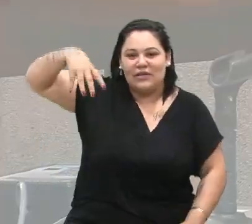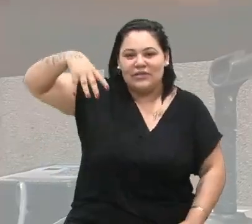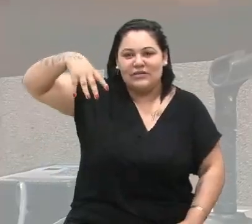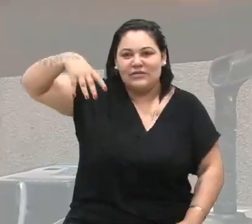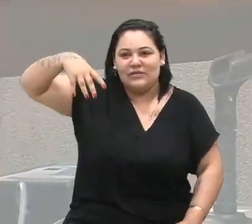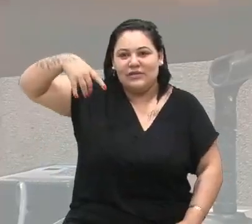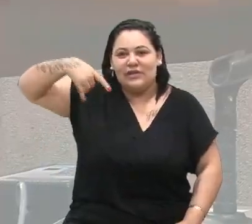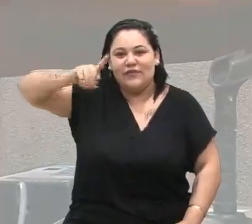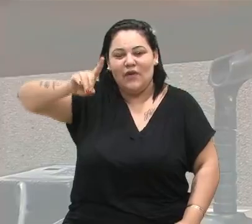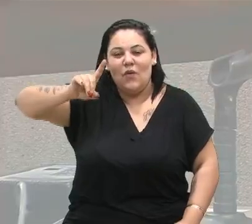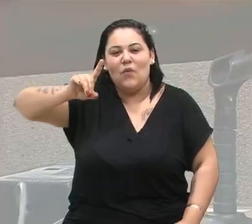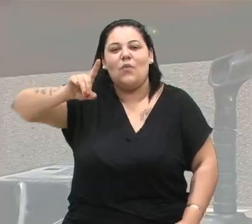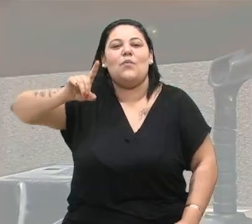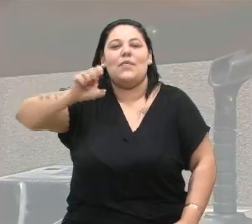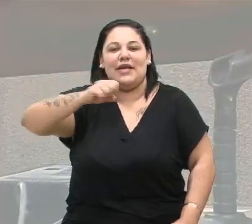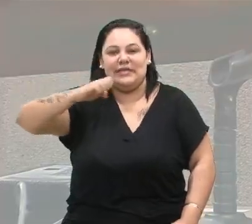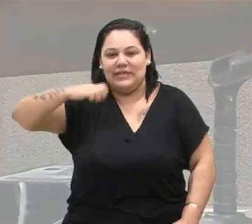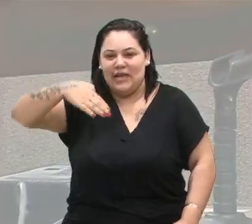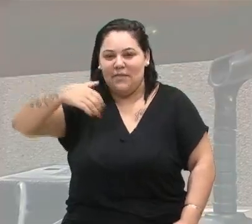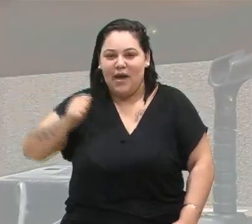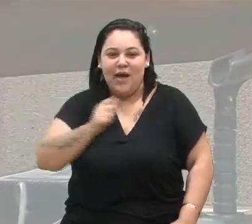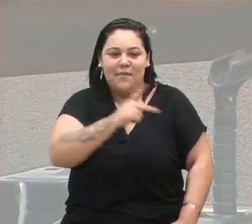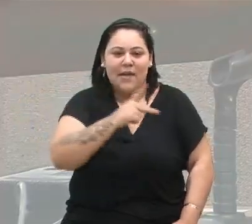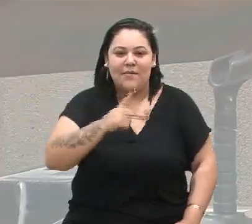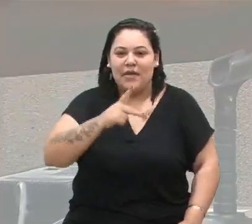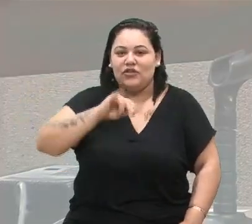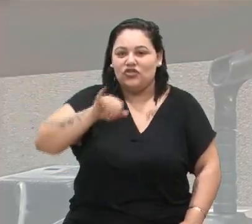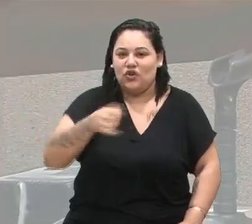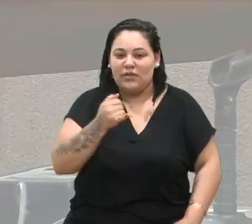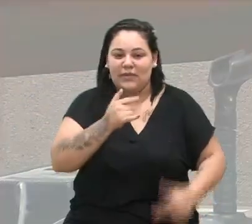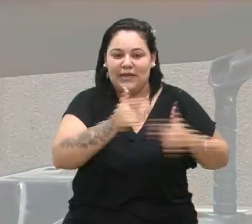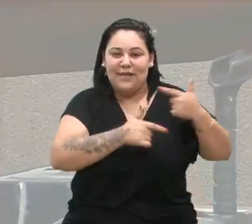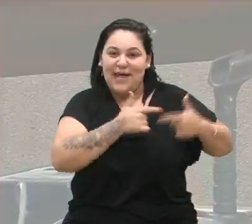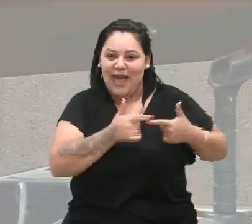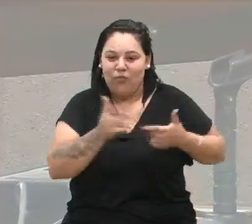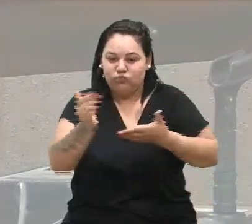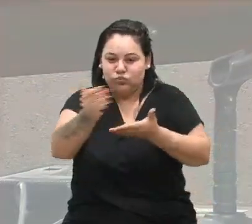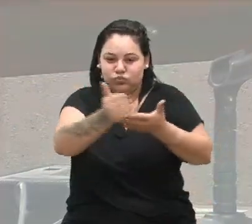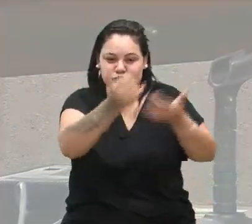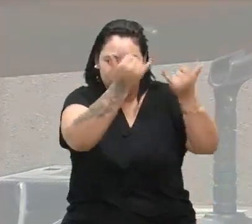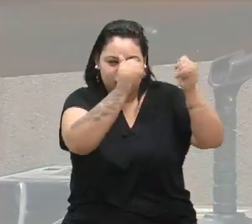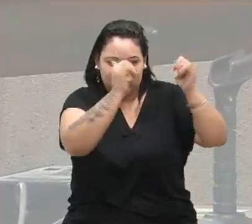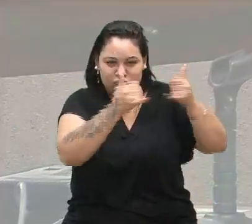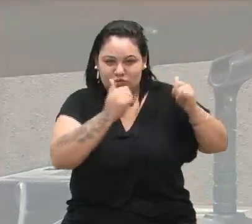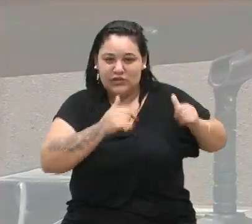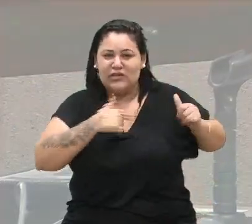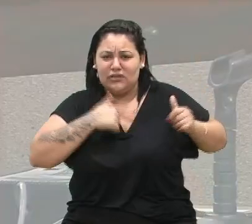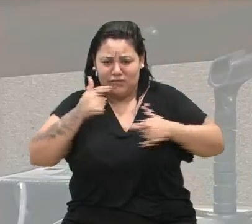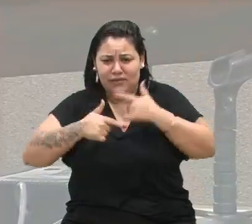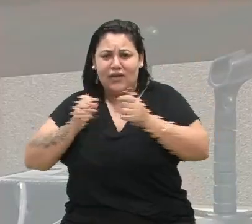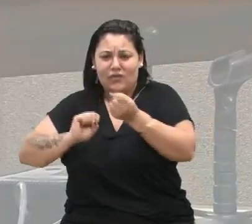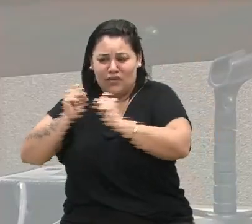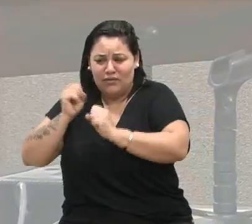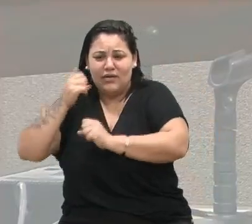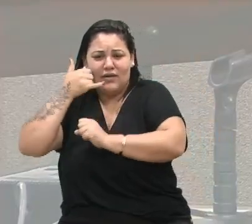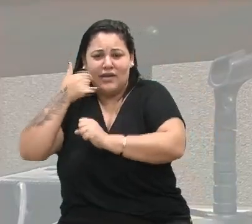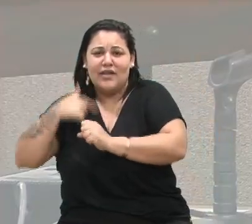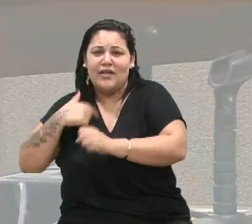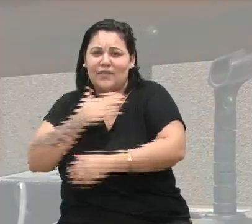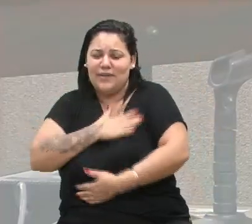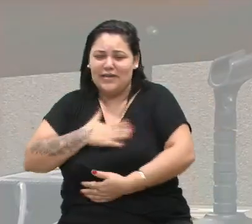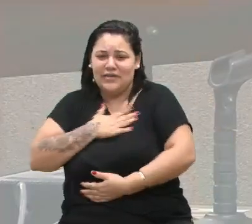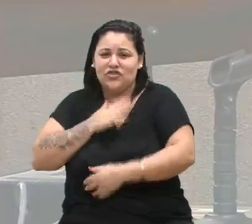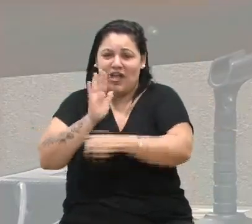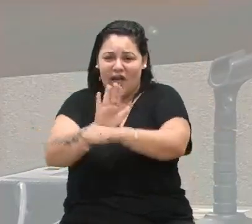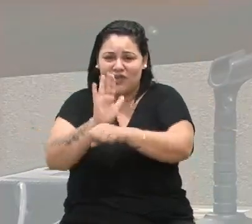para a SEMA, para a PPJ, para trabalhar nessa atuação de fios, e eu que trabalhei como telecom e pude ter o prazer de assessorar o senhor nessa discussão e nesse